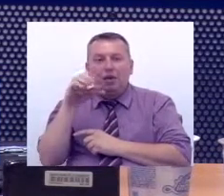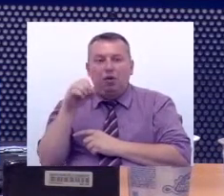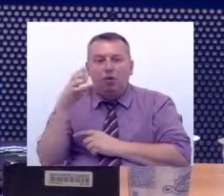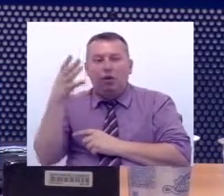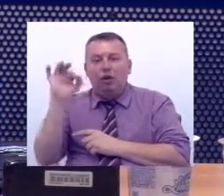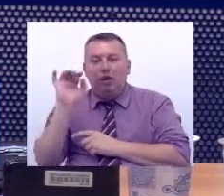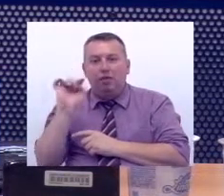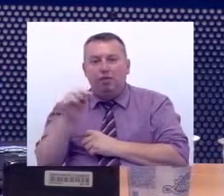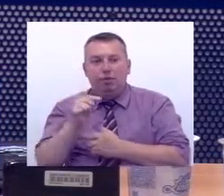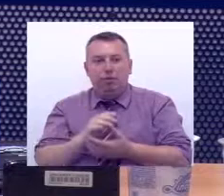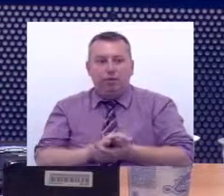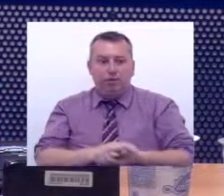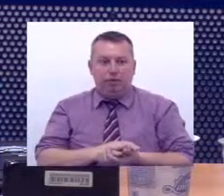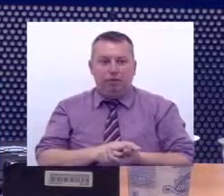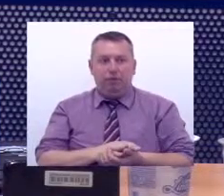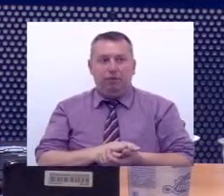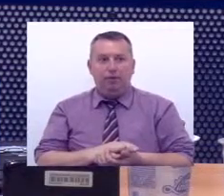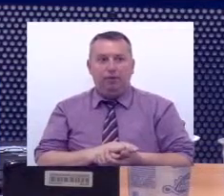R$1.010.000.